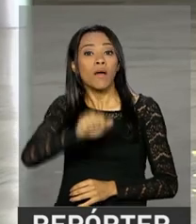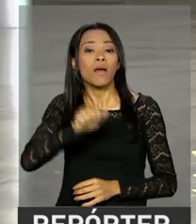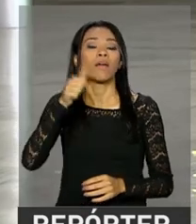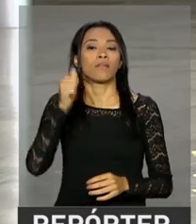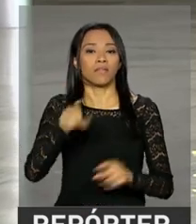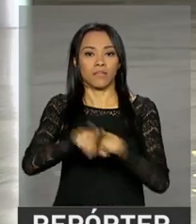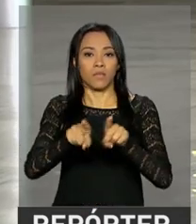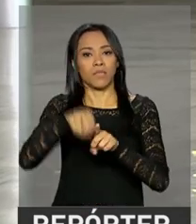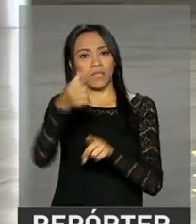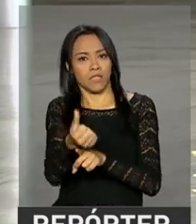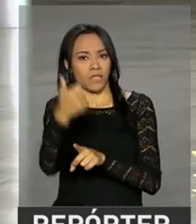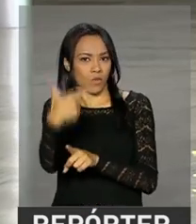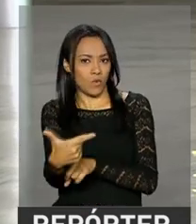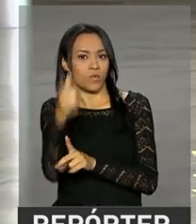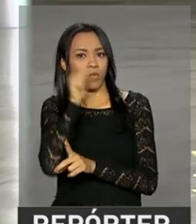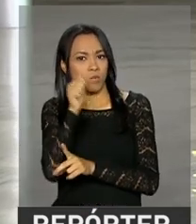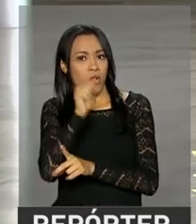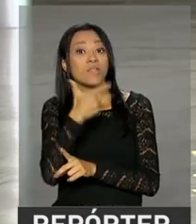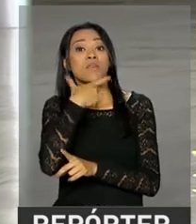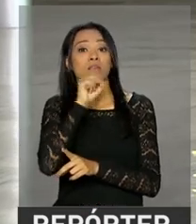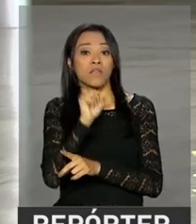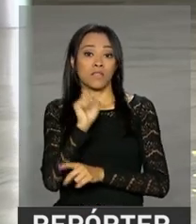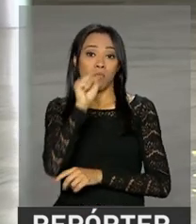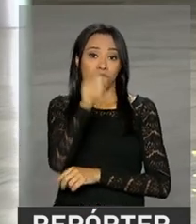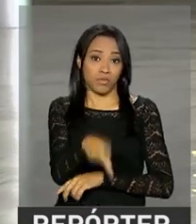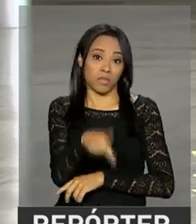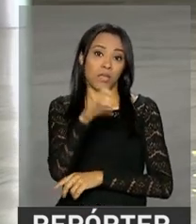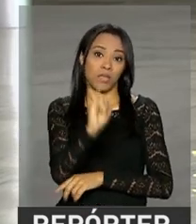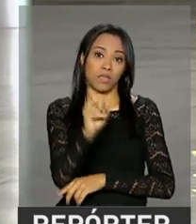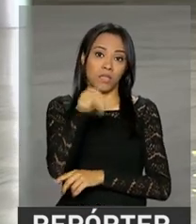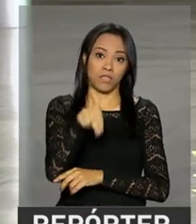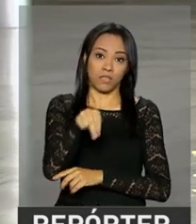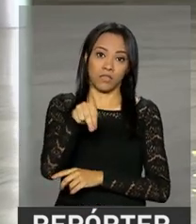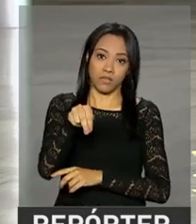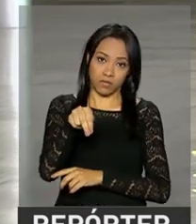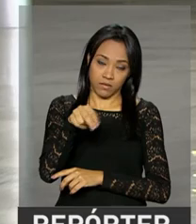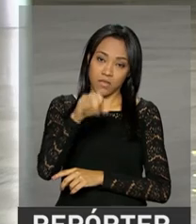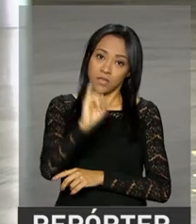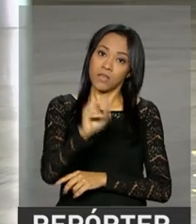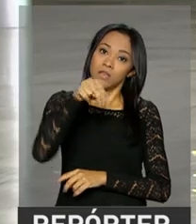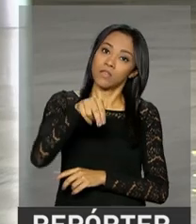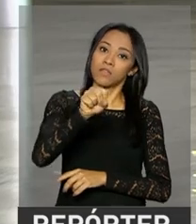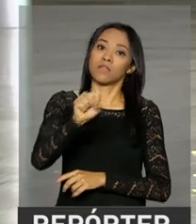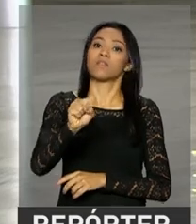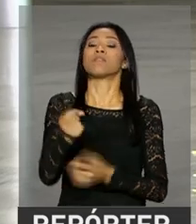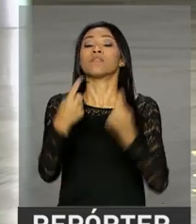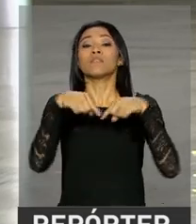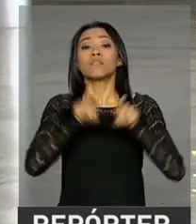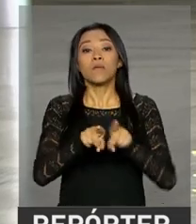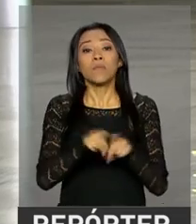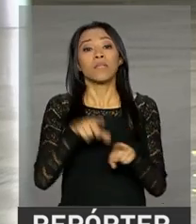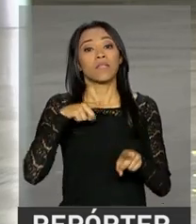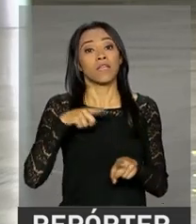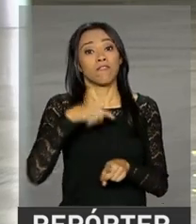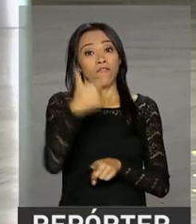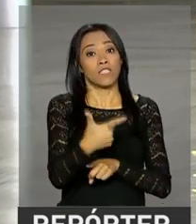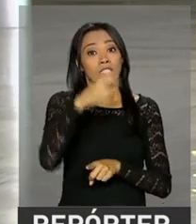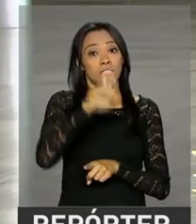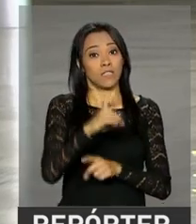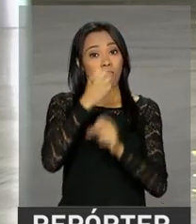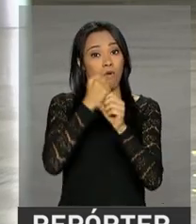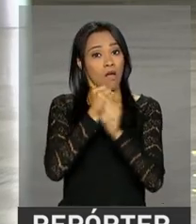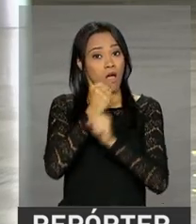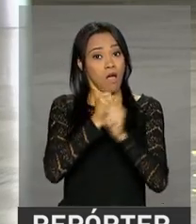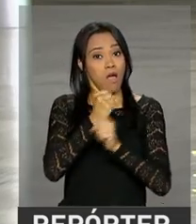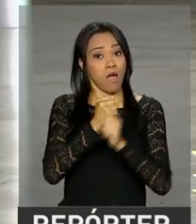mulheres para quem fosse aposentar pelo INSS esse texto também estabelece uma contribuição mínima de 25 anos para